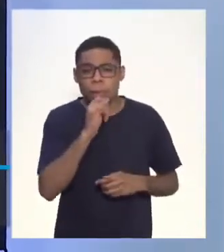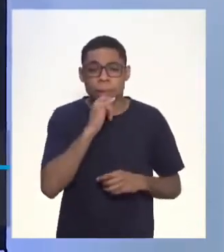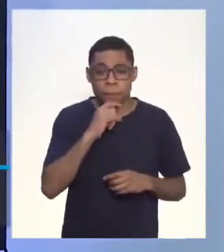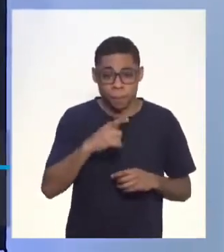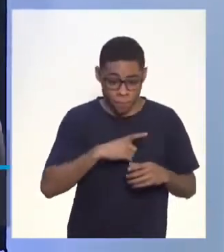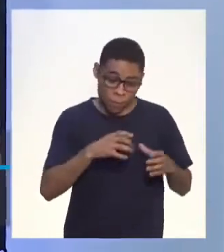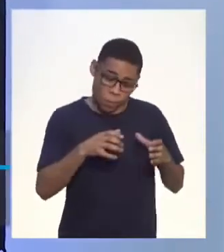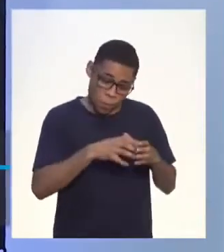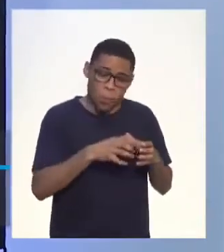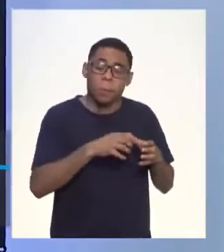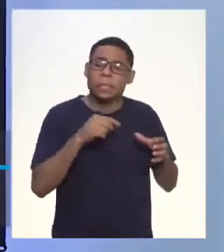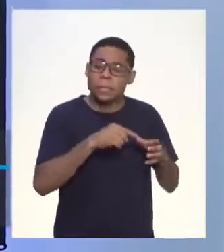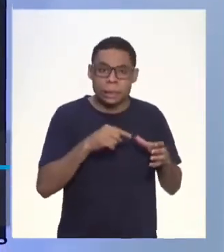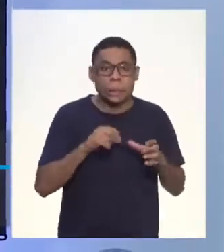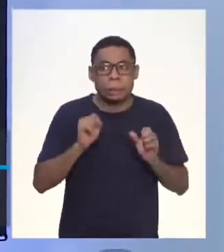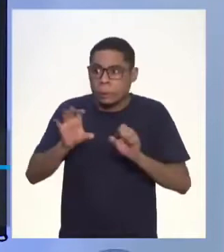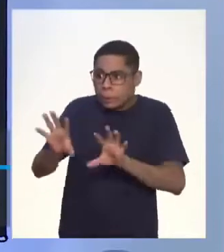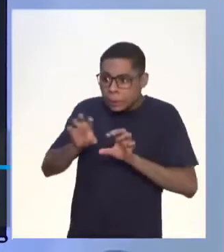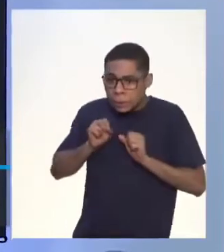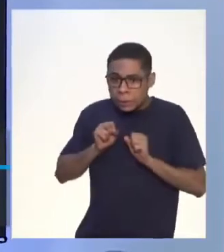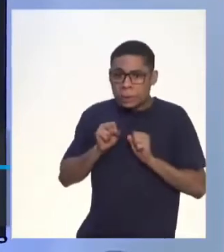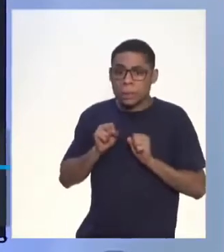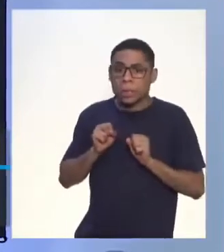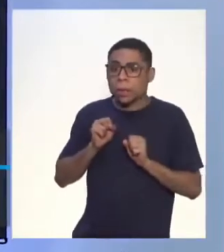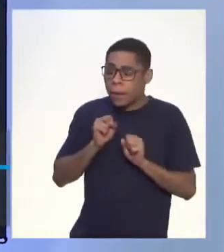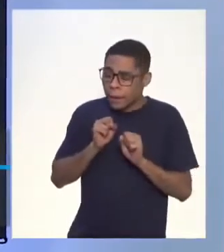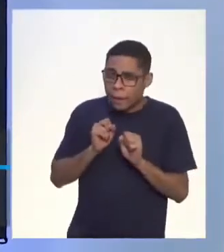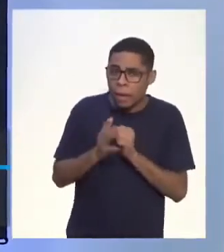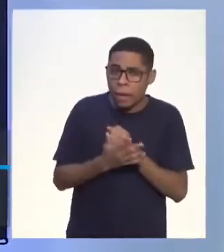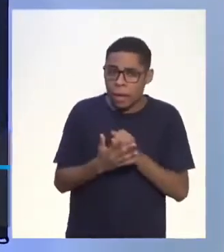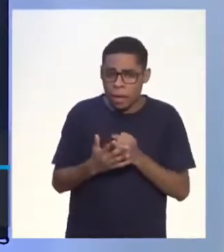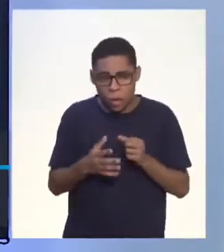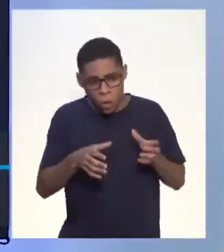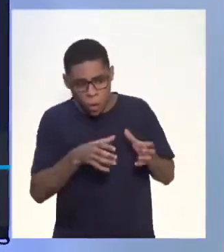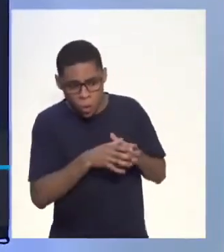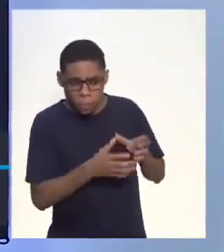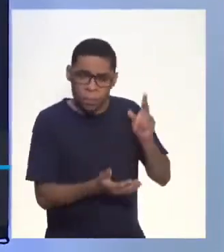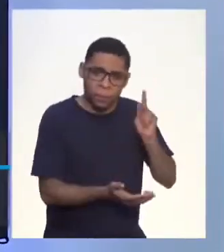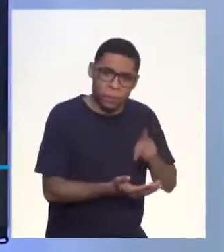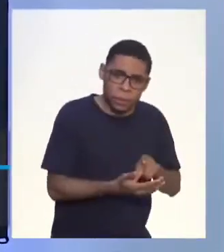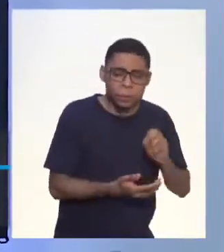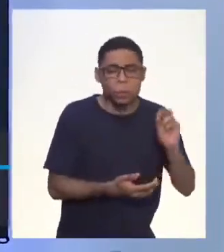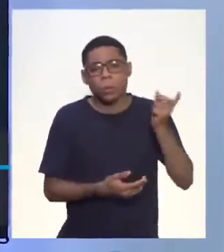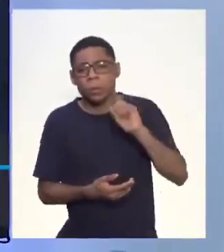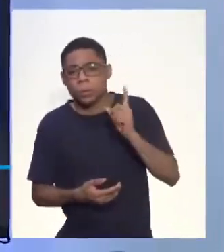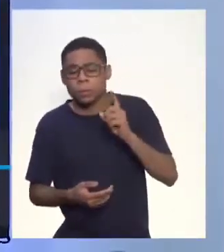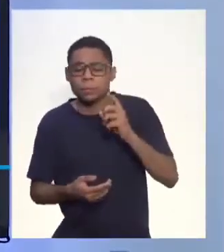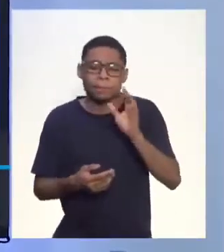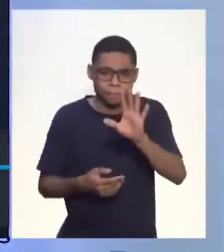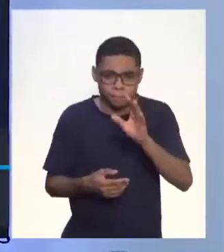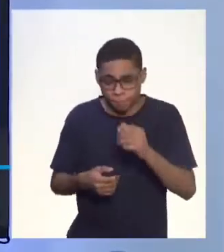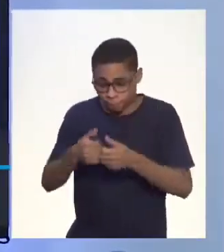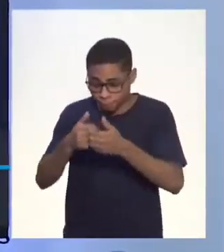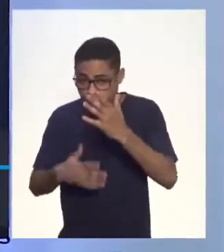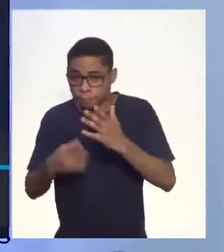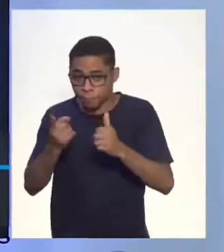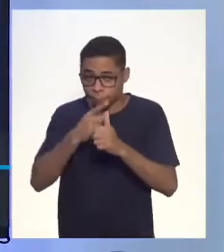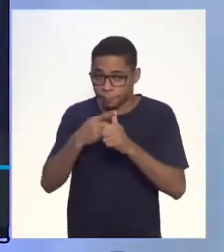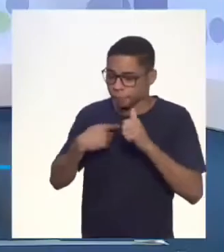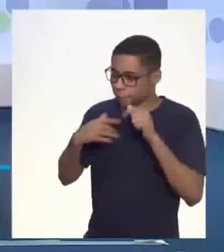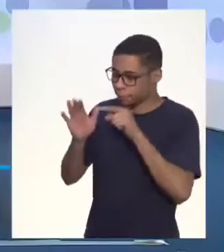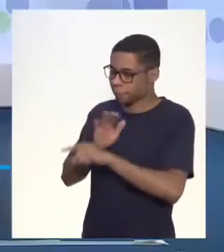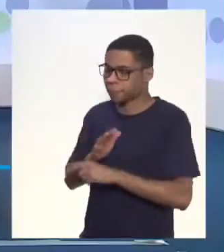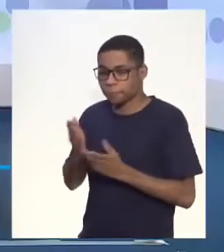mais probabilidades para adquirir ou não? Será que isso é verdade? Primeiro, antes de passar para o chat, eu vou perguntar para o